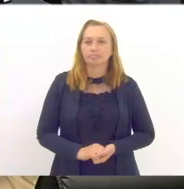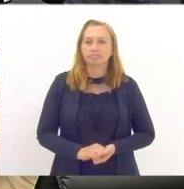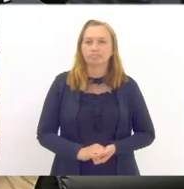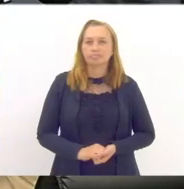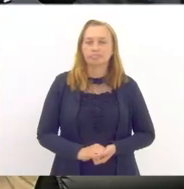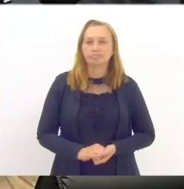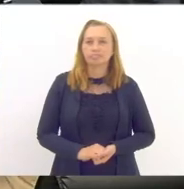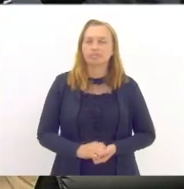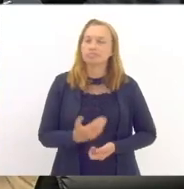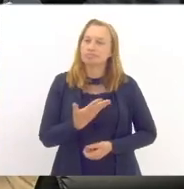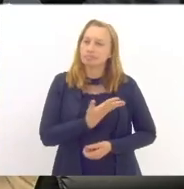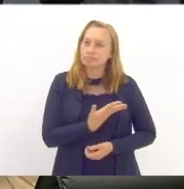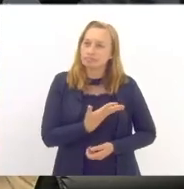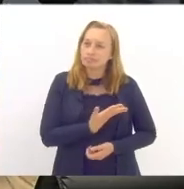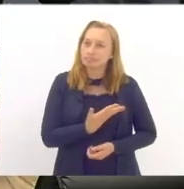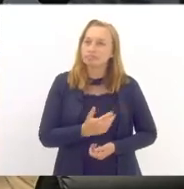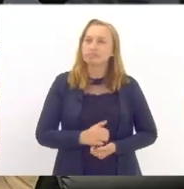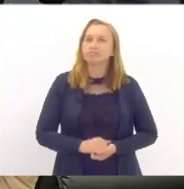O nosso amigo,